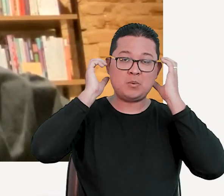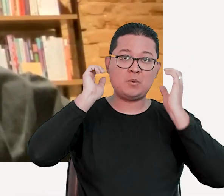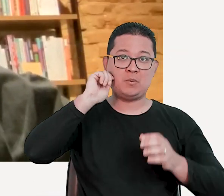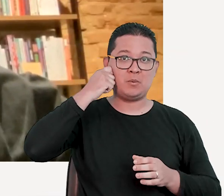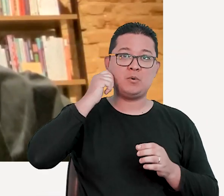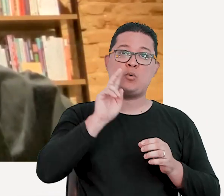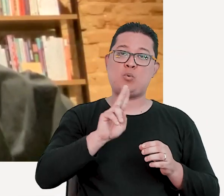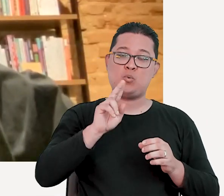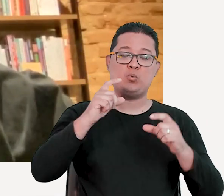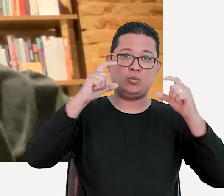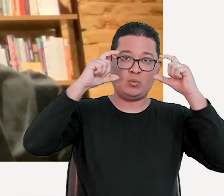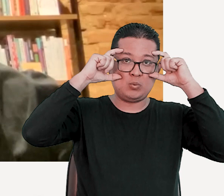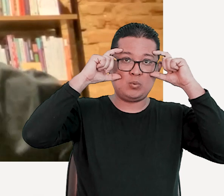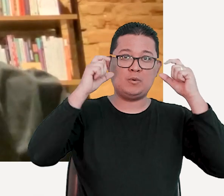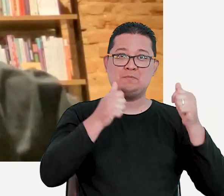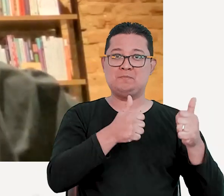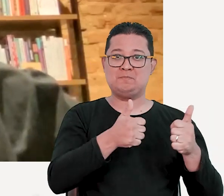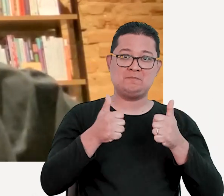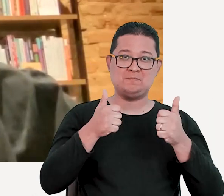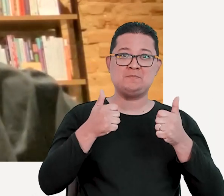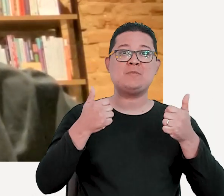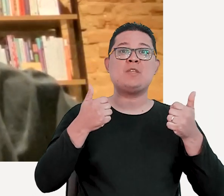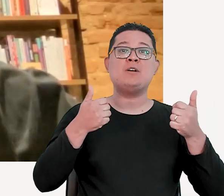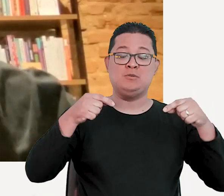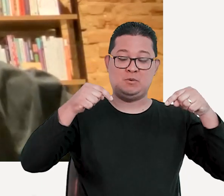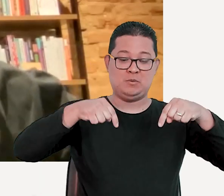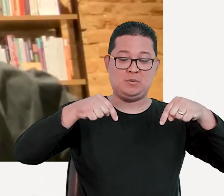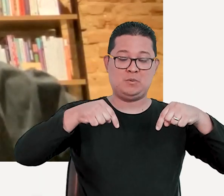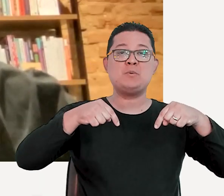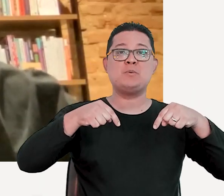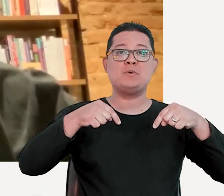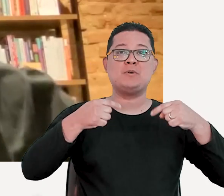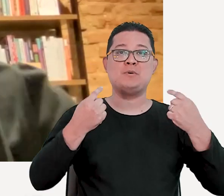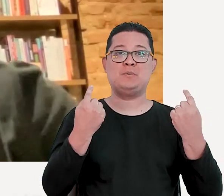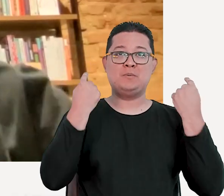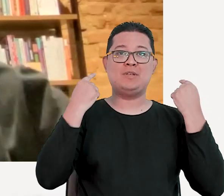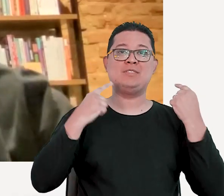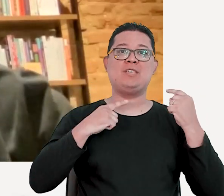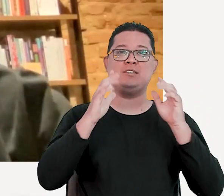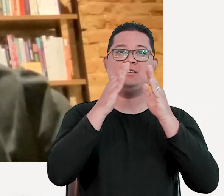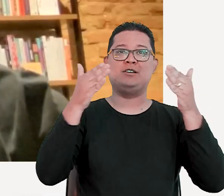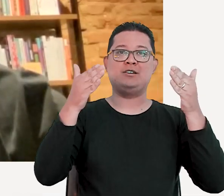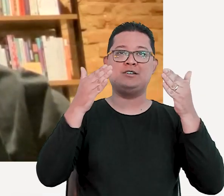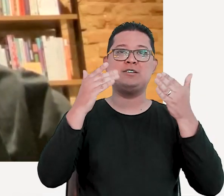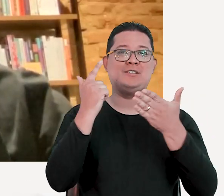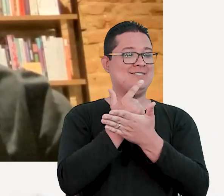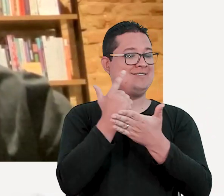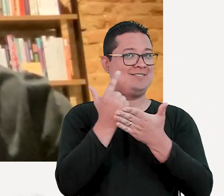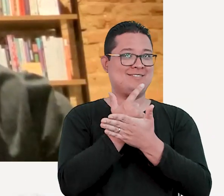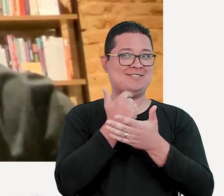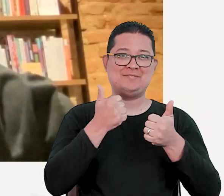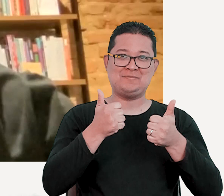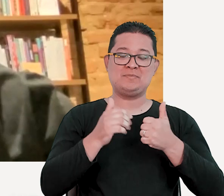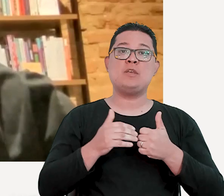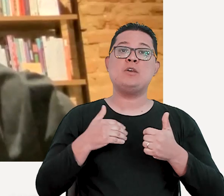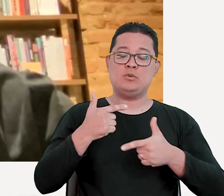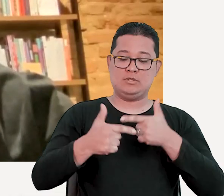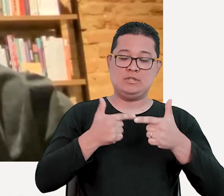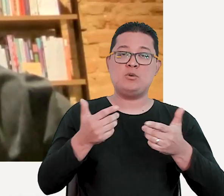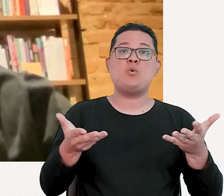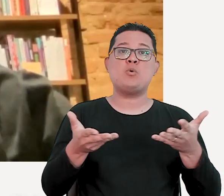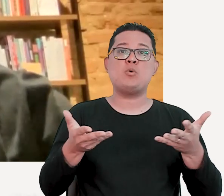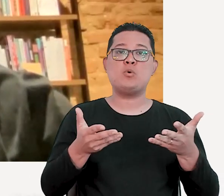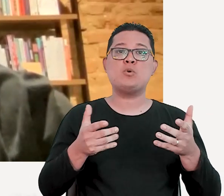uso óculos e aqui, onde eu estou gravando, no meu fundo, tem uma estante de livros. Atualmente eu trabalho